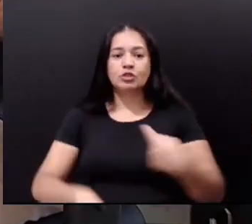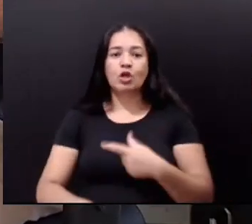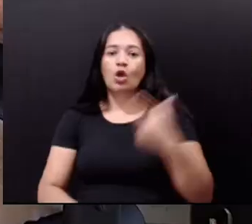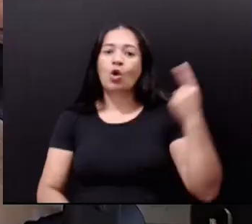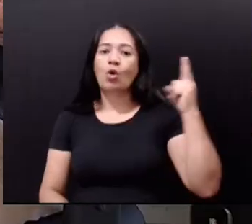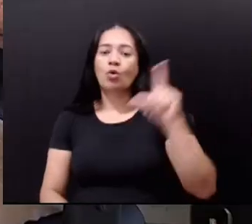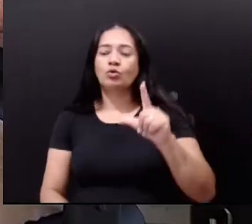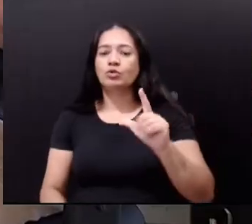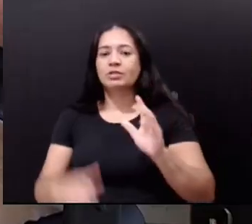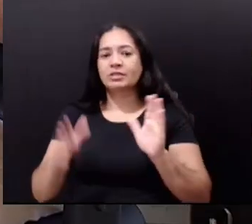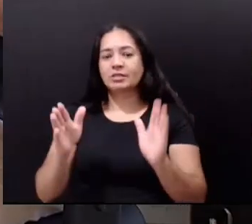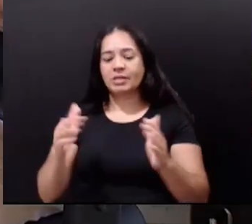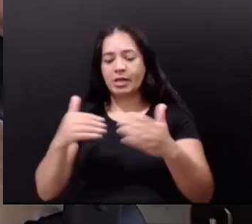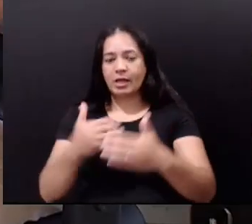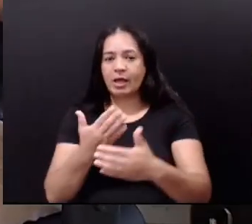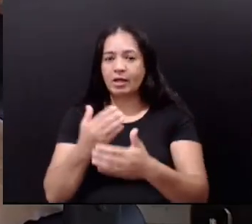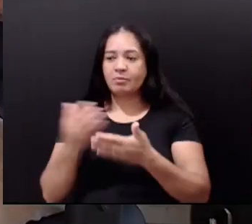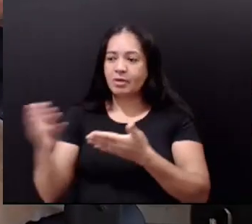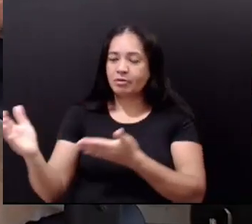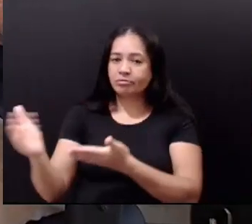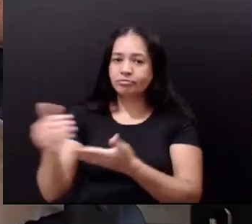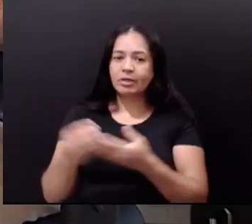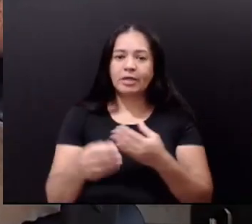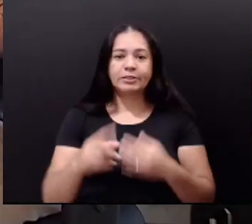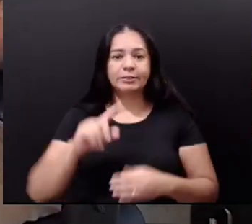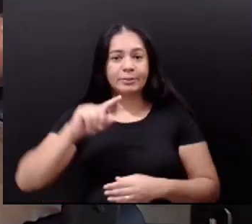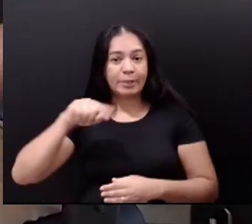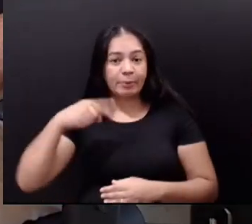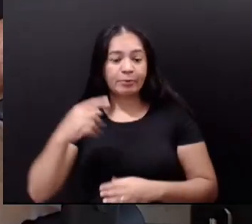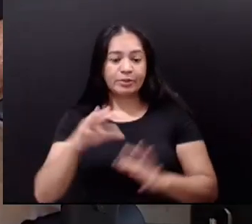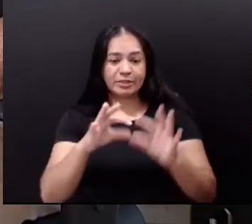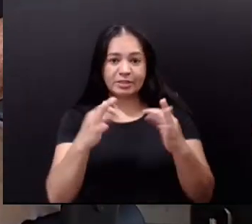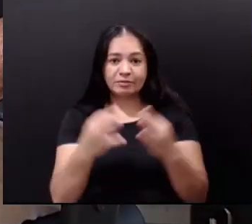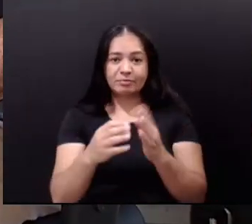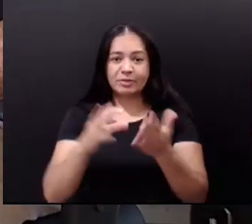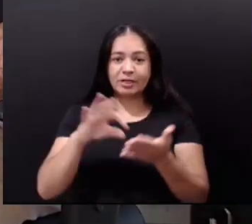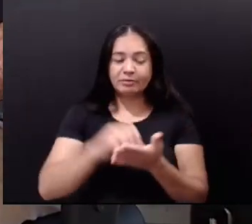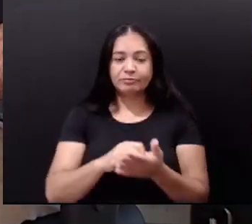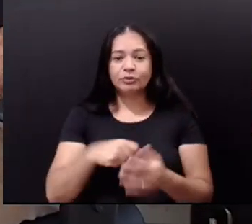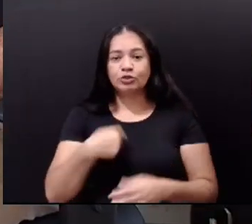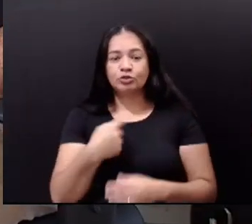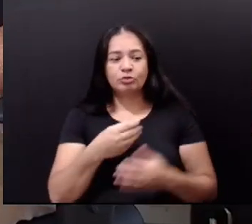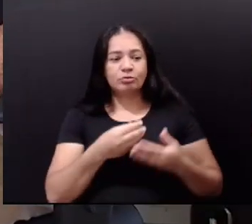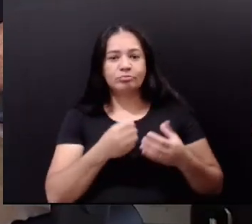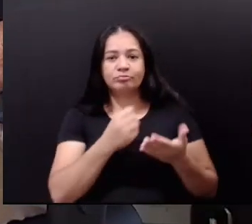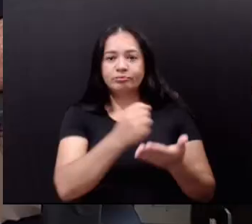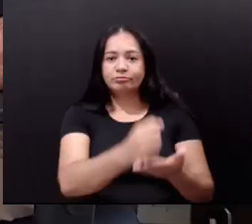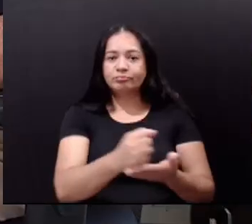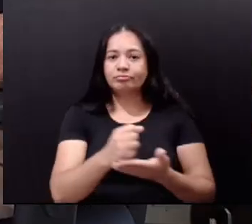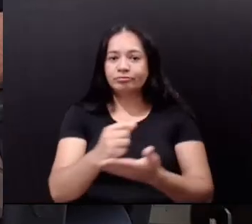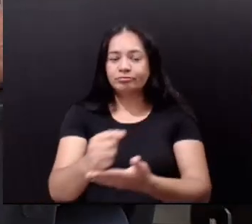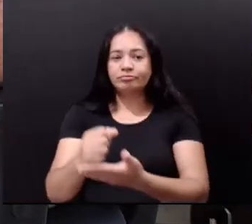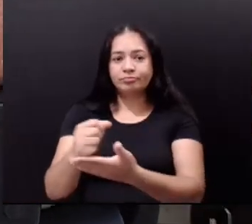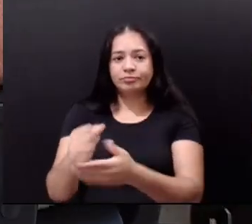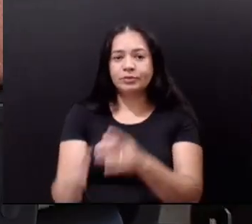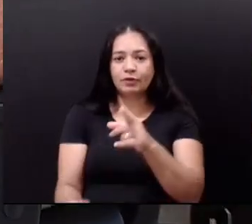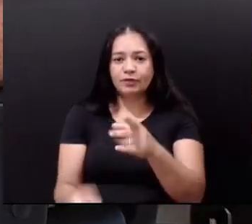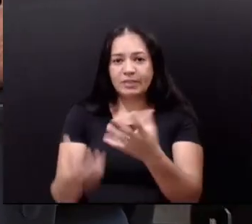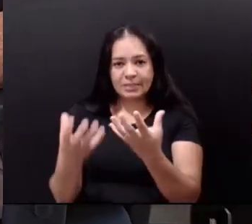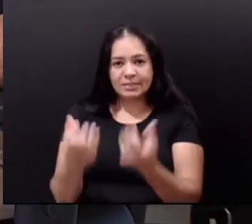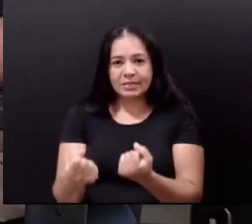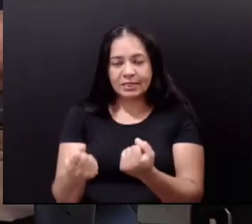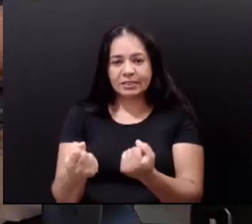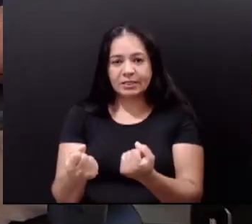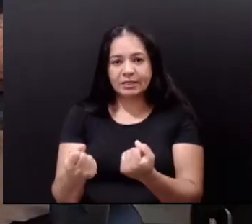faz a distribuição para as famílias cadastradas, a equipe analisa e vê para a gente conseguir direcionar. Vocês recebem doação, então? Sim, a doação